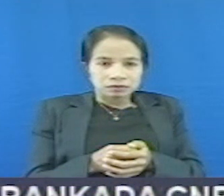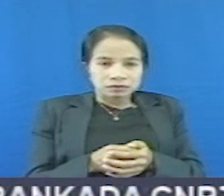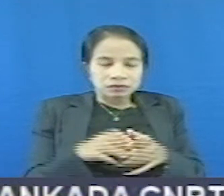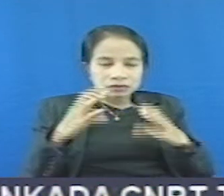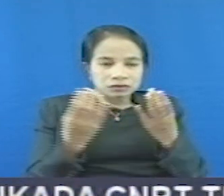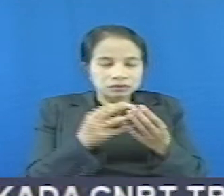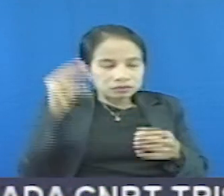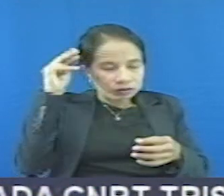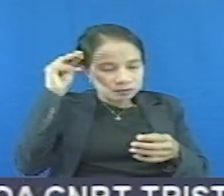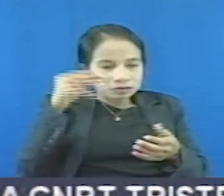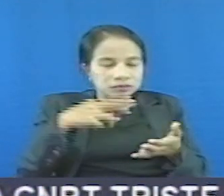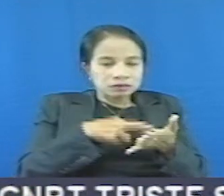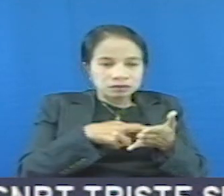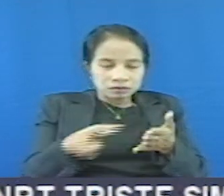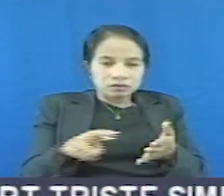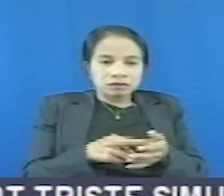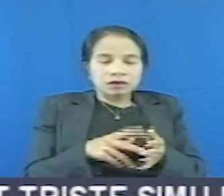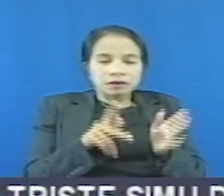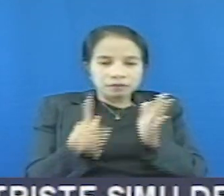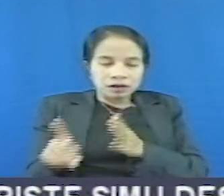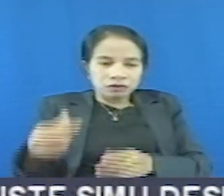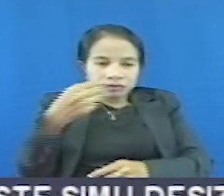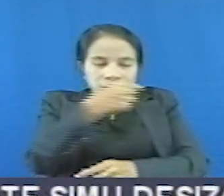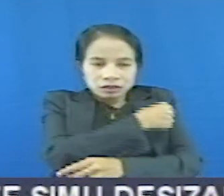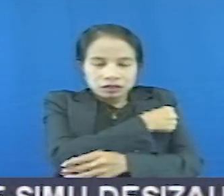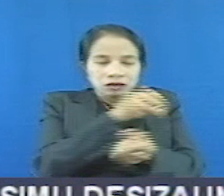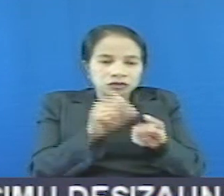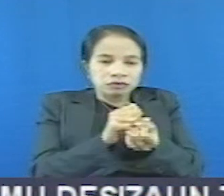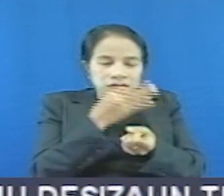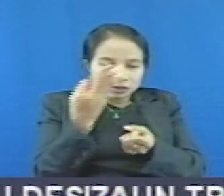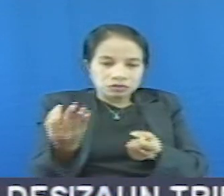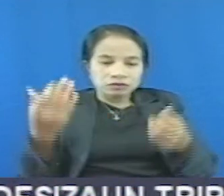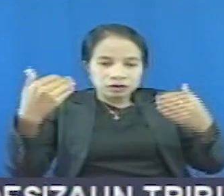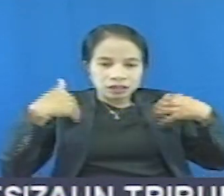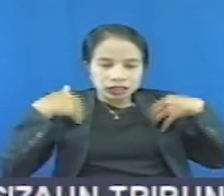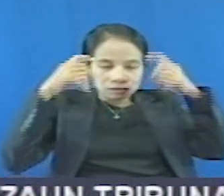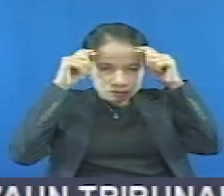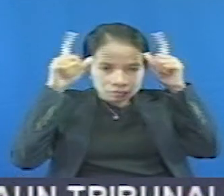Conselho Ministro aprovou na roteiro o plano vacinação Covid-19 e a Timor-Leste.